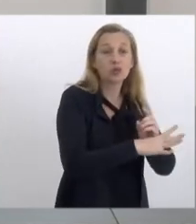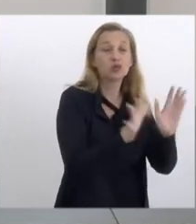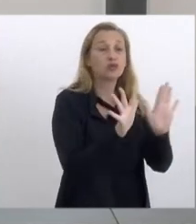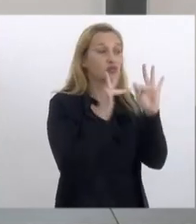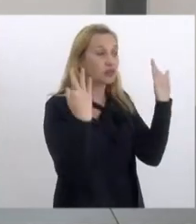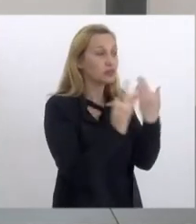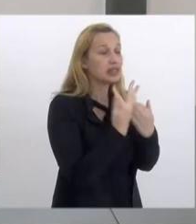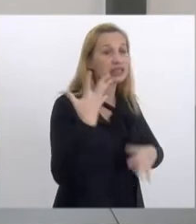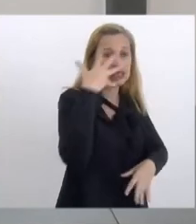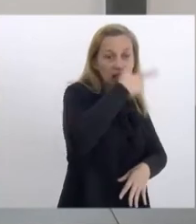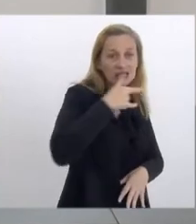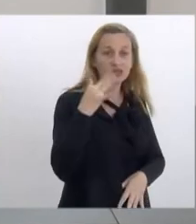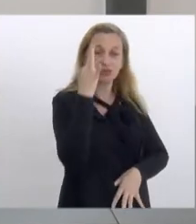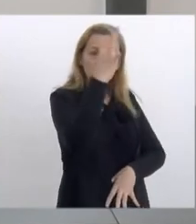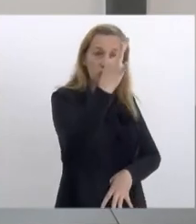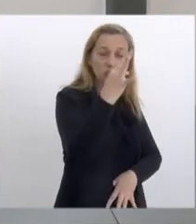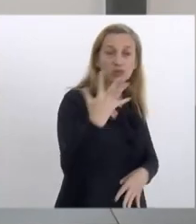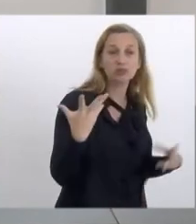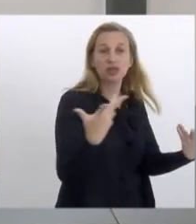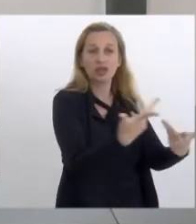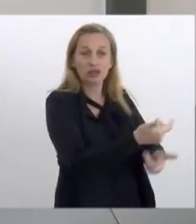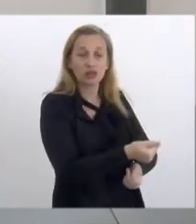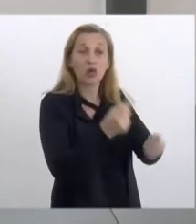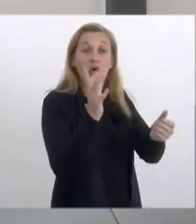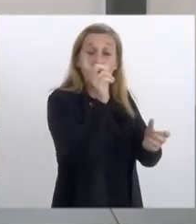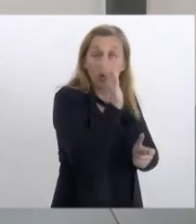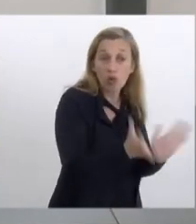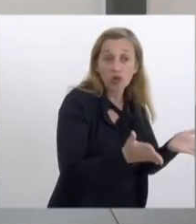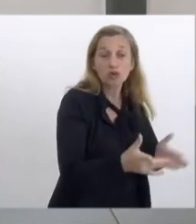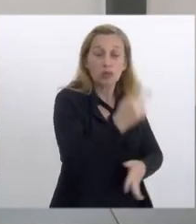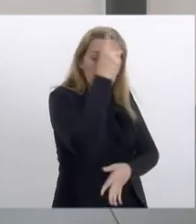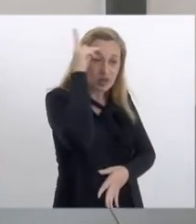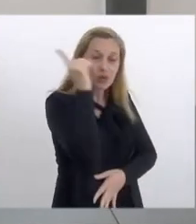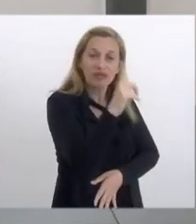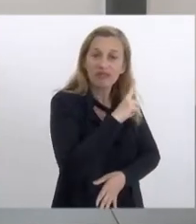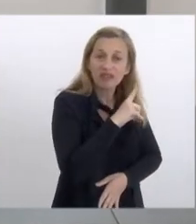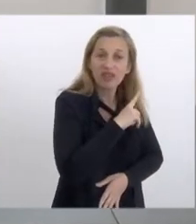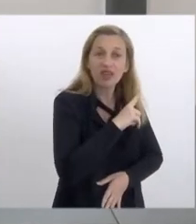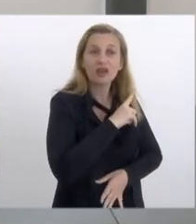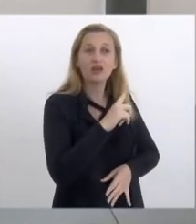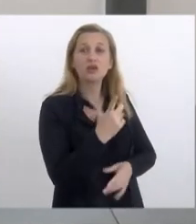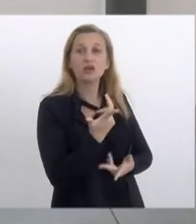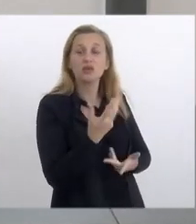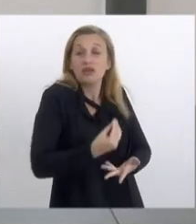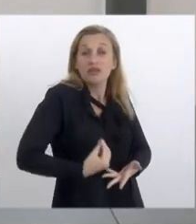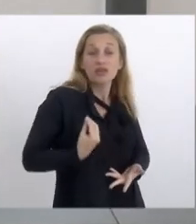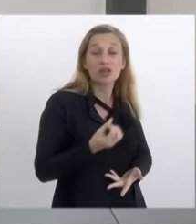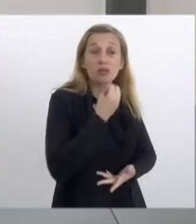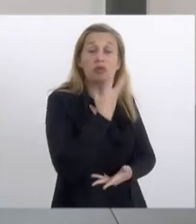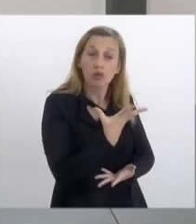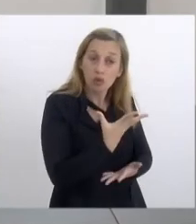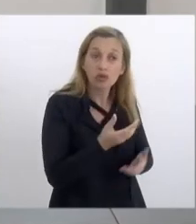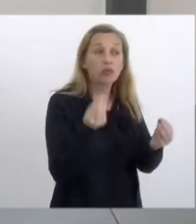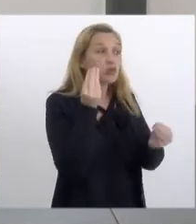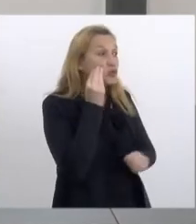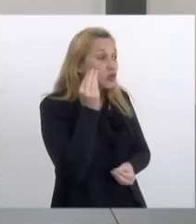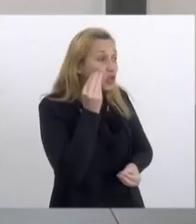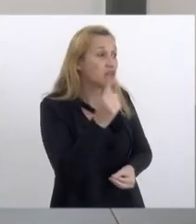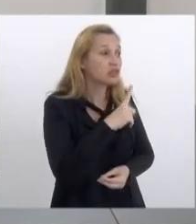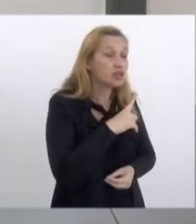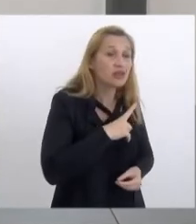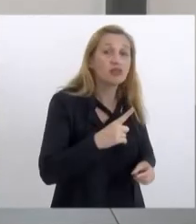hoje tem um futuro promissor, hoje é uma pessoa que tem uma situação estável diante da oportunidade que assim